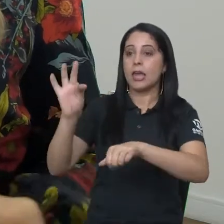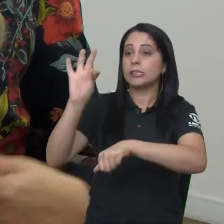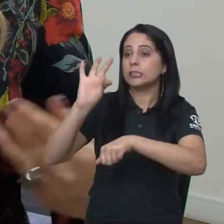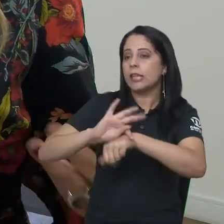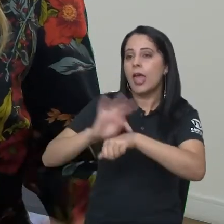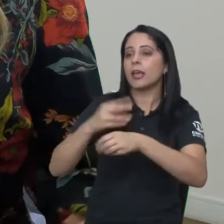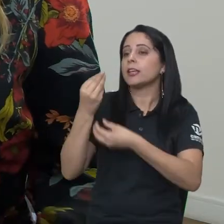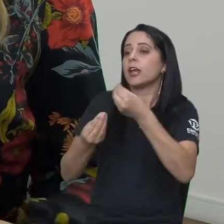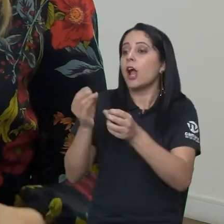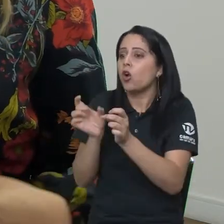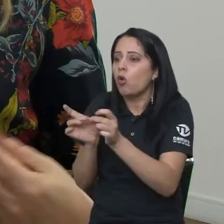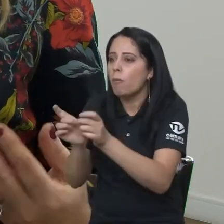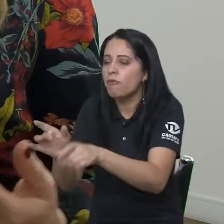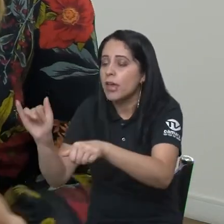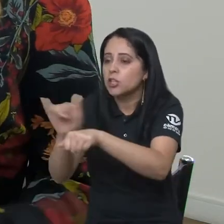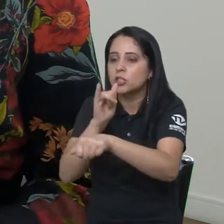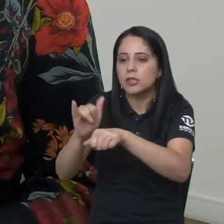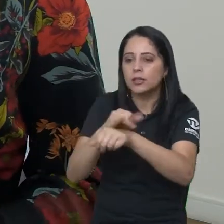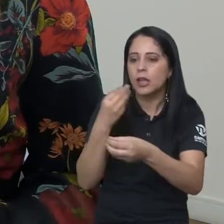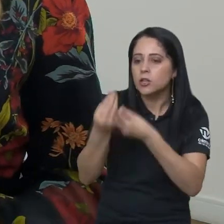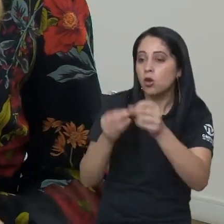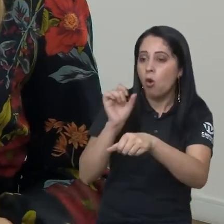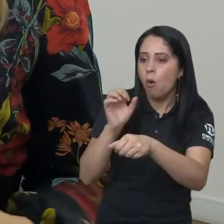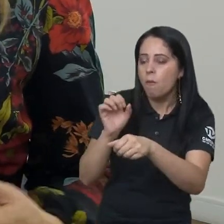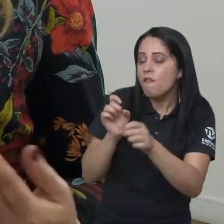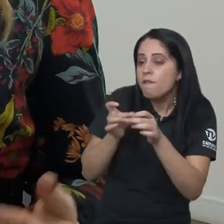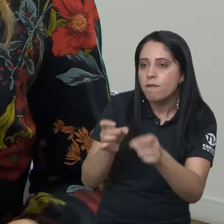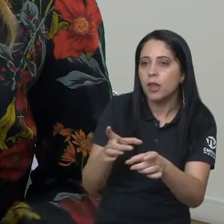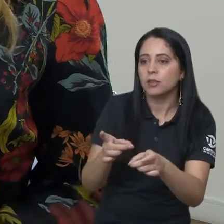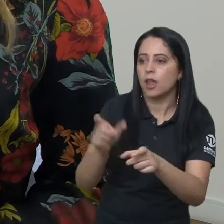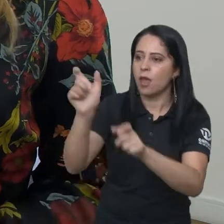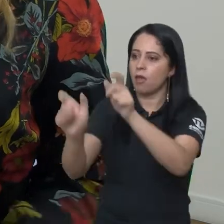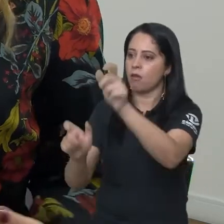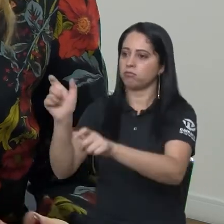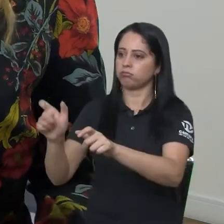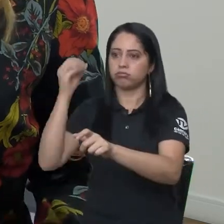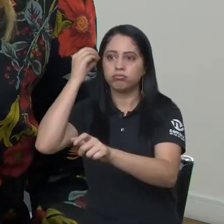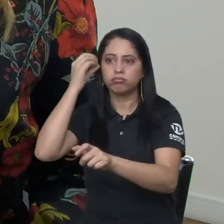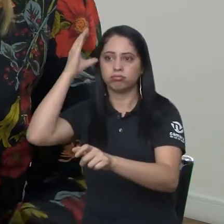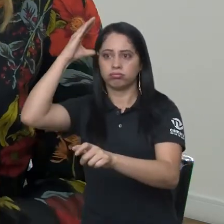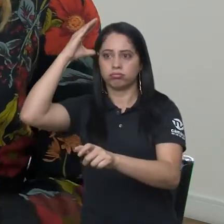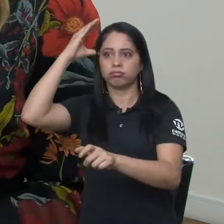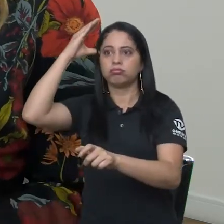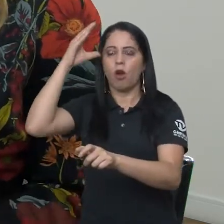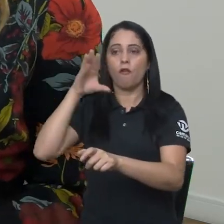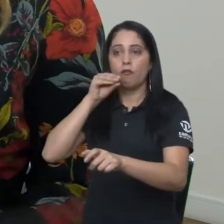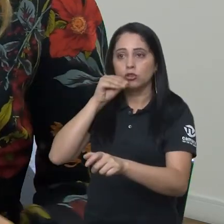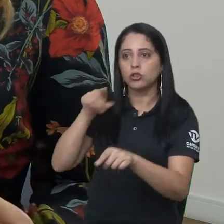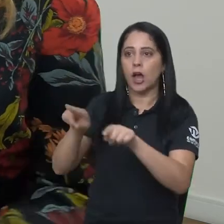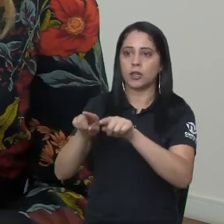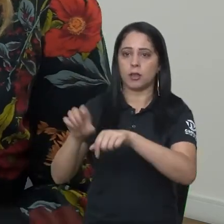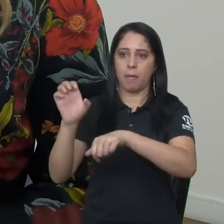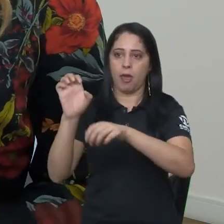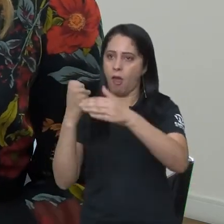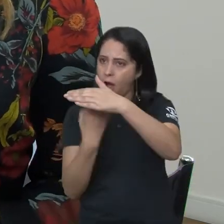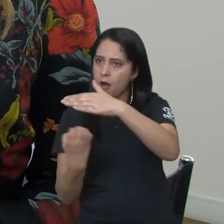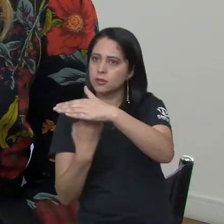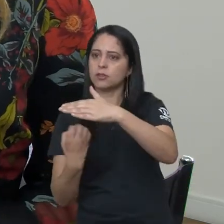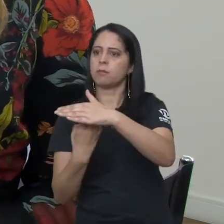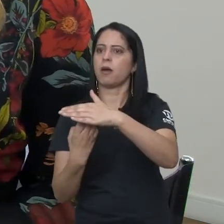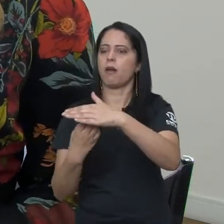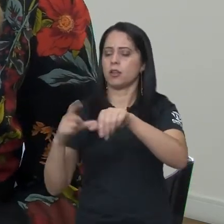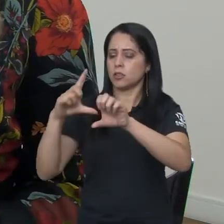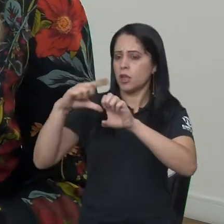Sebrae, de técnicas de venda, de como melhorar suas vendas, capacitando mais os colaboradores e os empresários. E vamos continuar